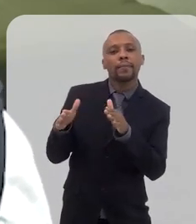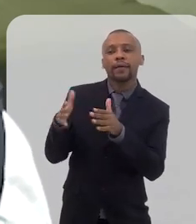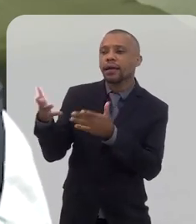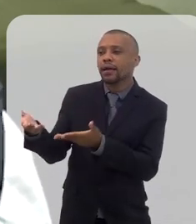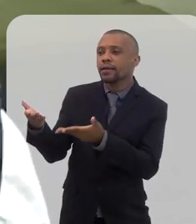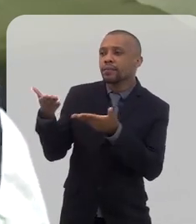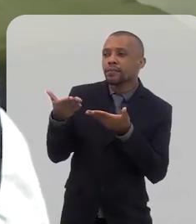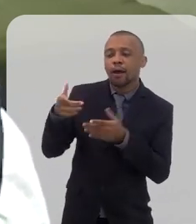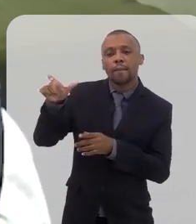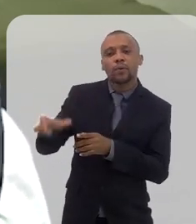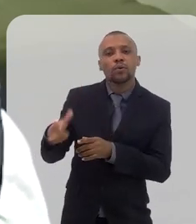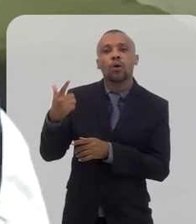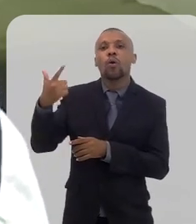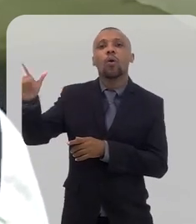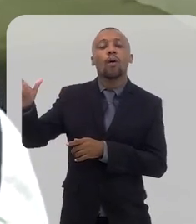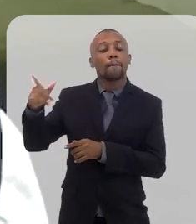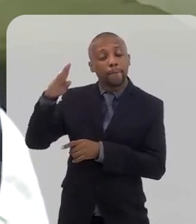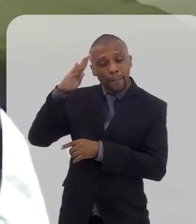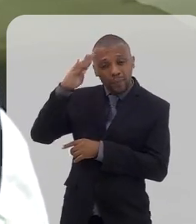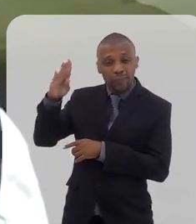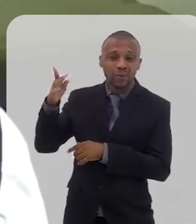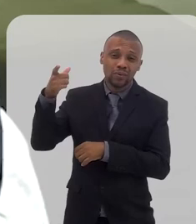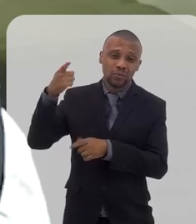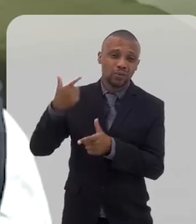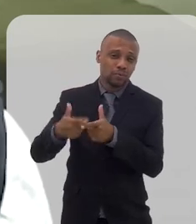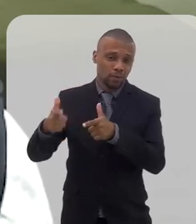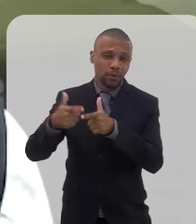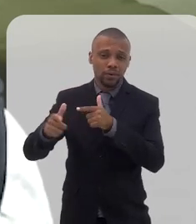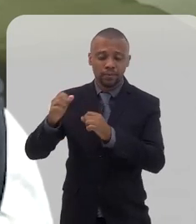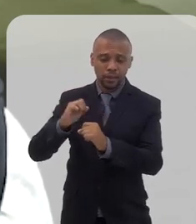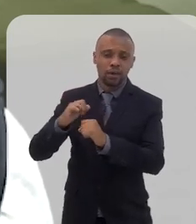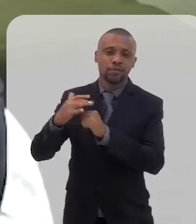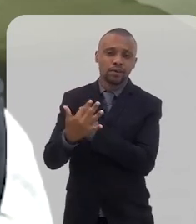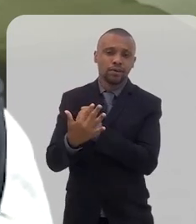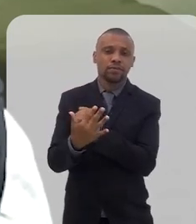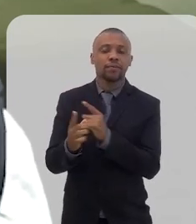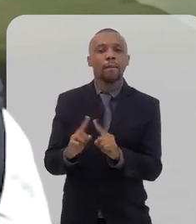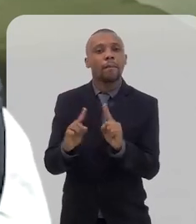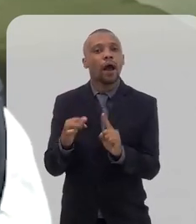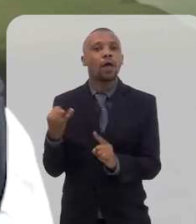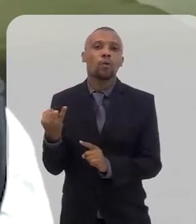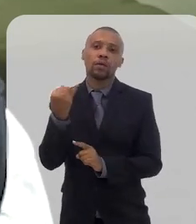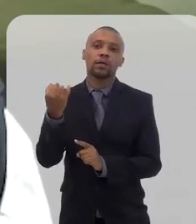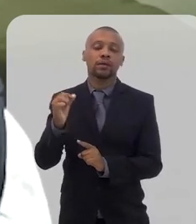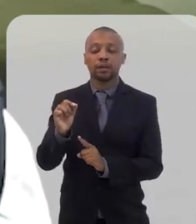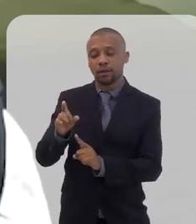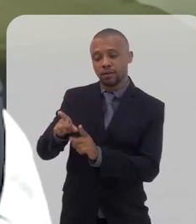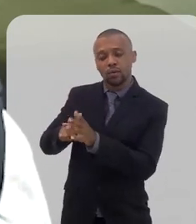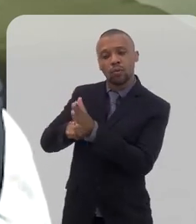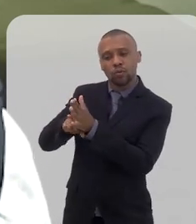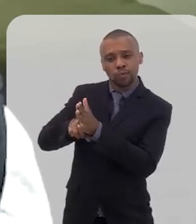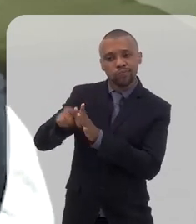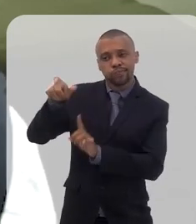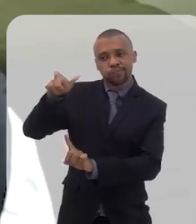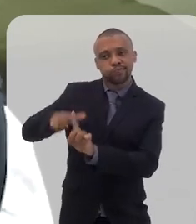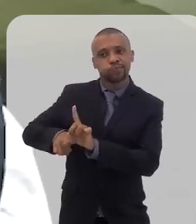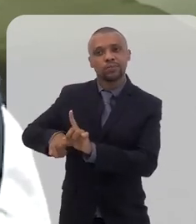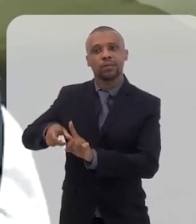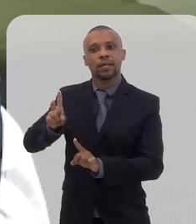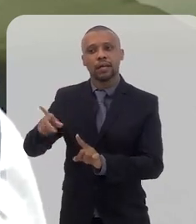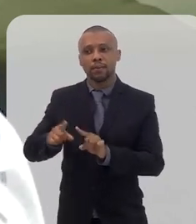sua porta, né? Receber um estranho, ainda mais com a questão da Covid. Mas é importante a gente colocar que o recenseador ele vai